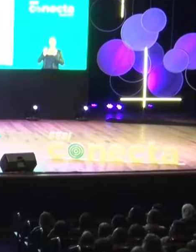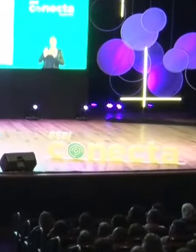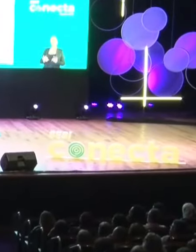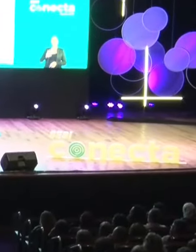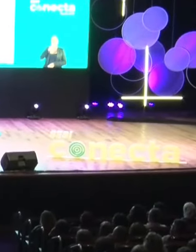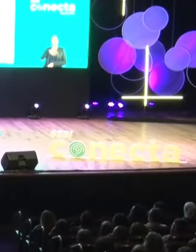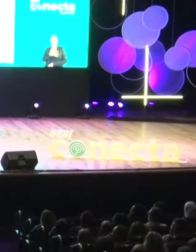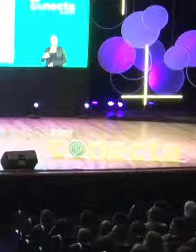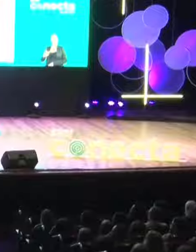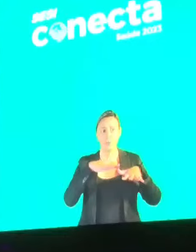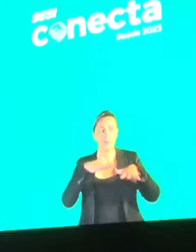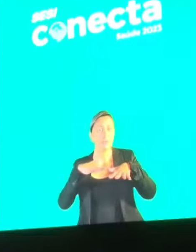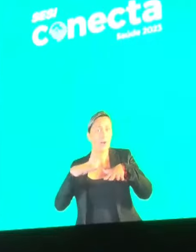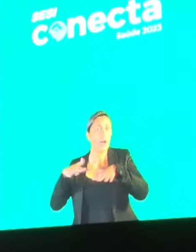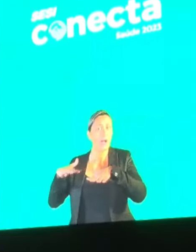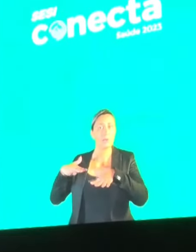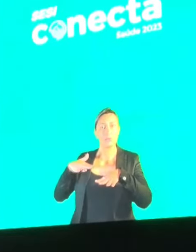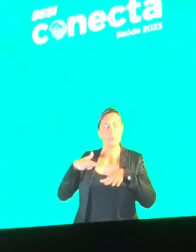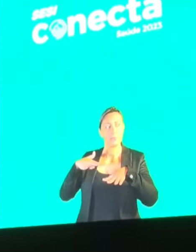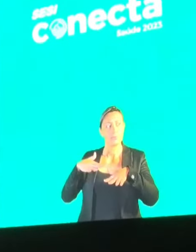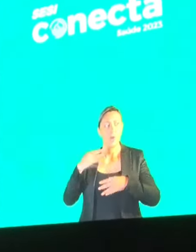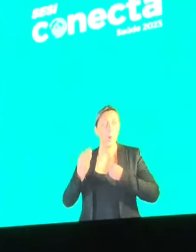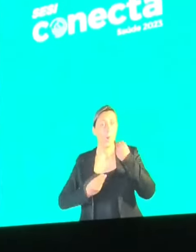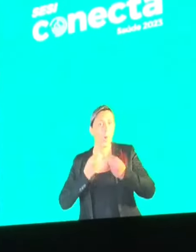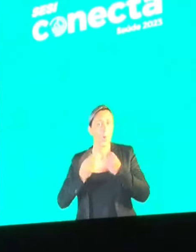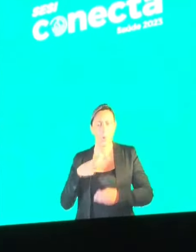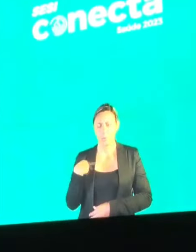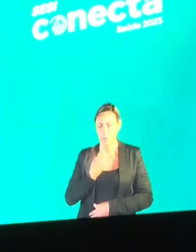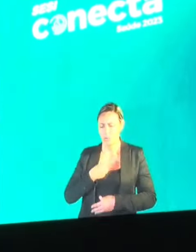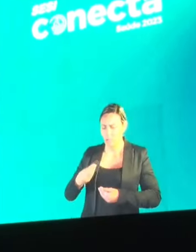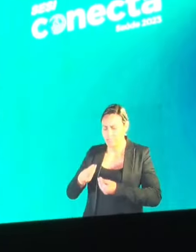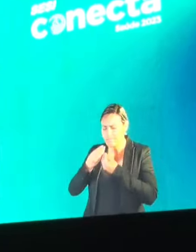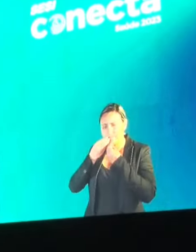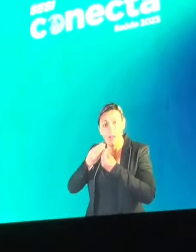11 palestrantes. Pelo site do evento, é possível acompanhar a programação.